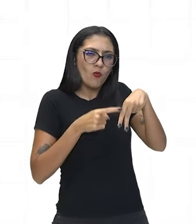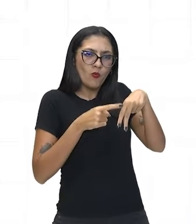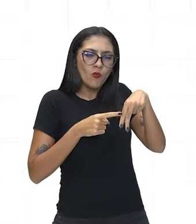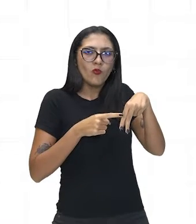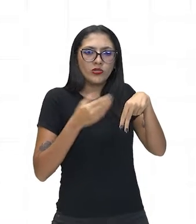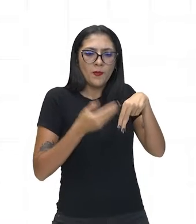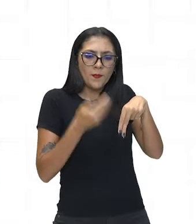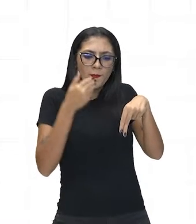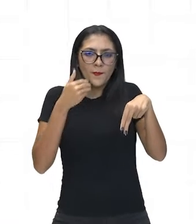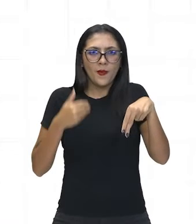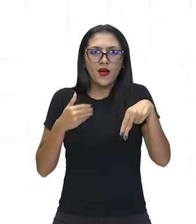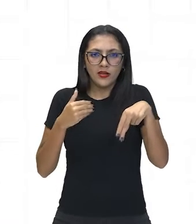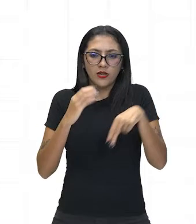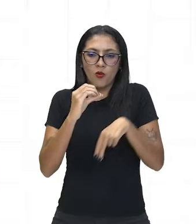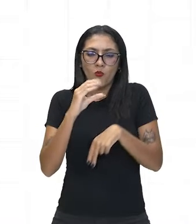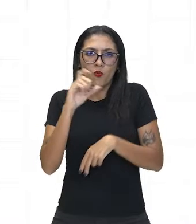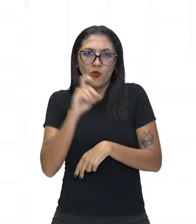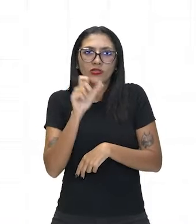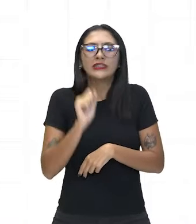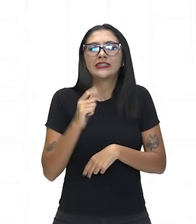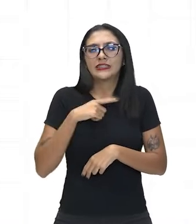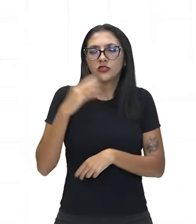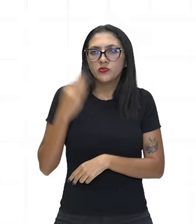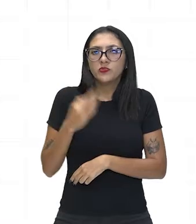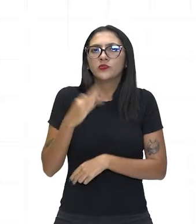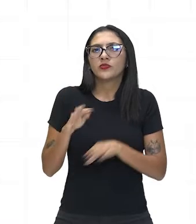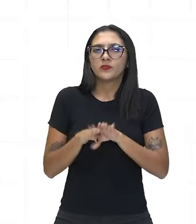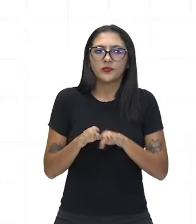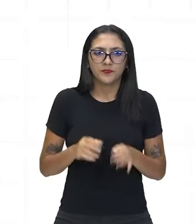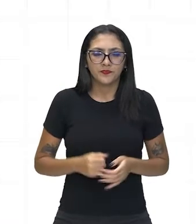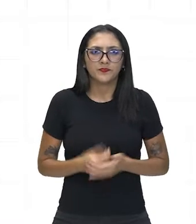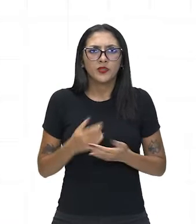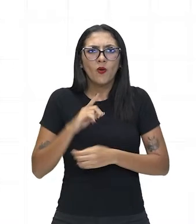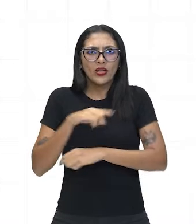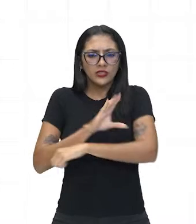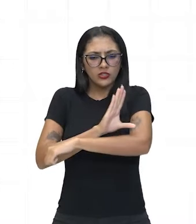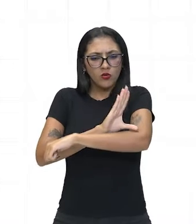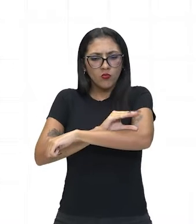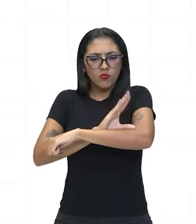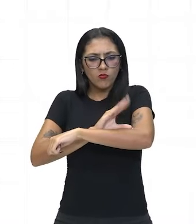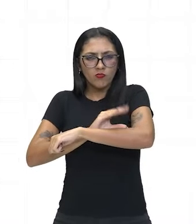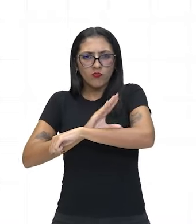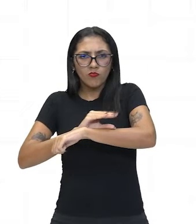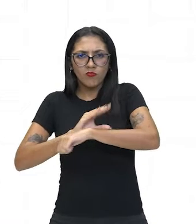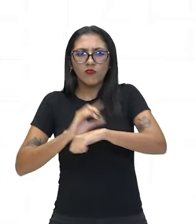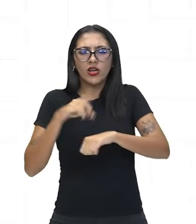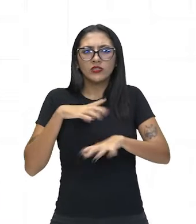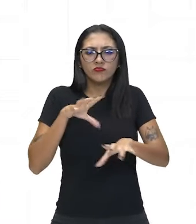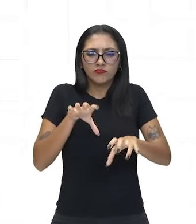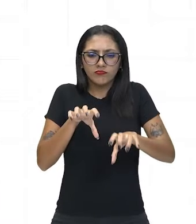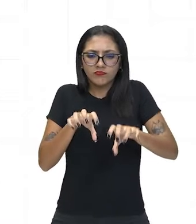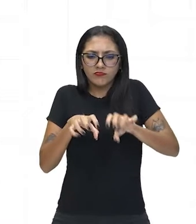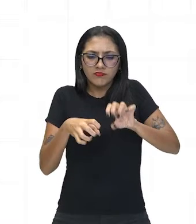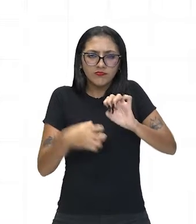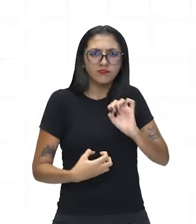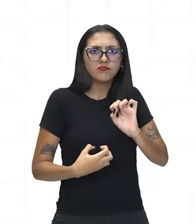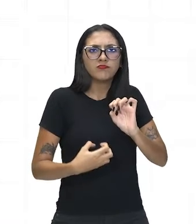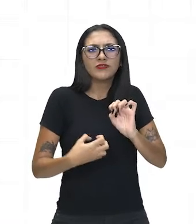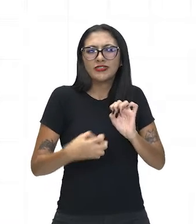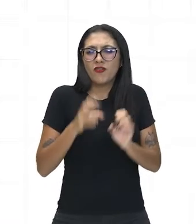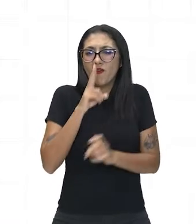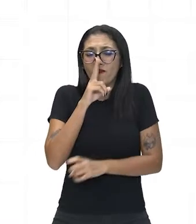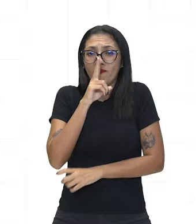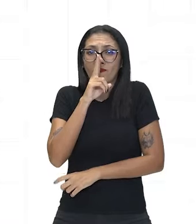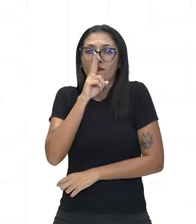cãibra, ela tem essa ação, né, de fazer com que o músculo ele se contraia rapidamente, né, de uma maneira muito